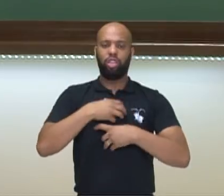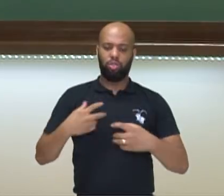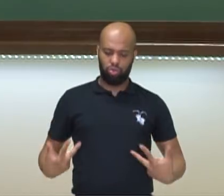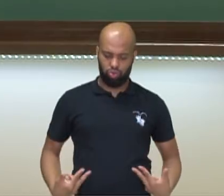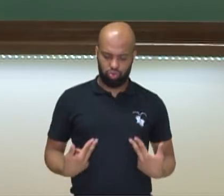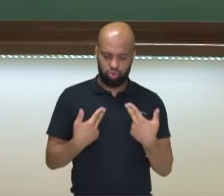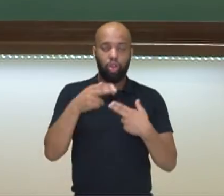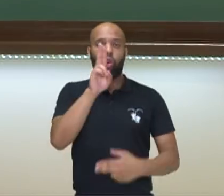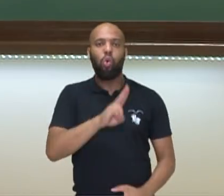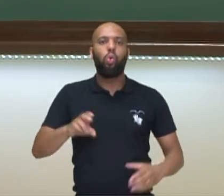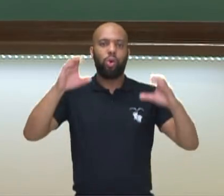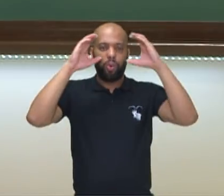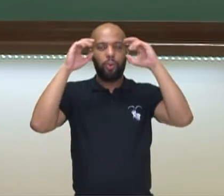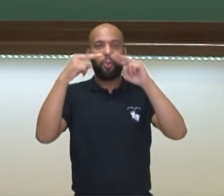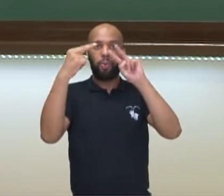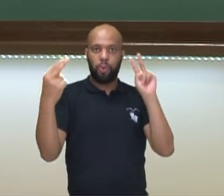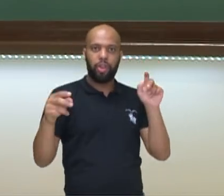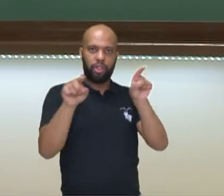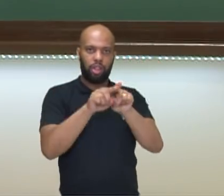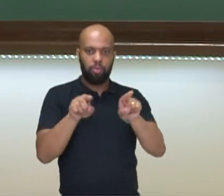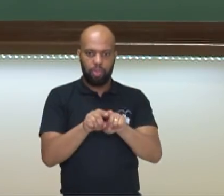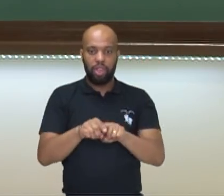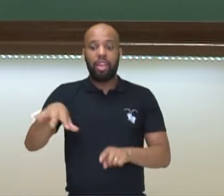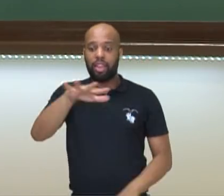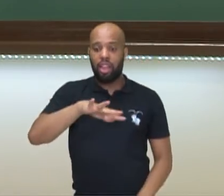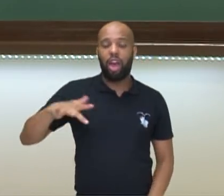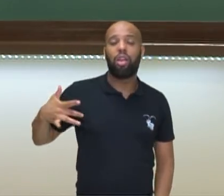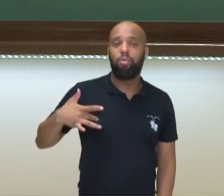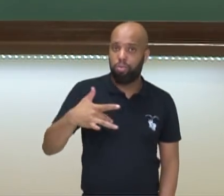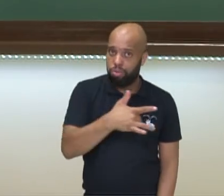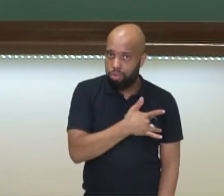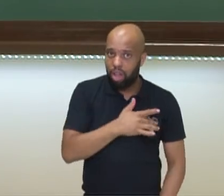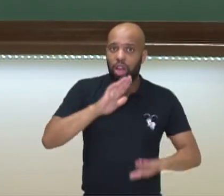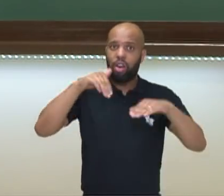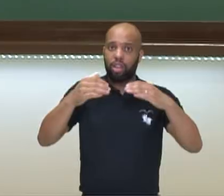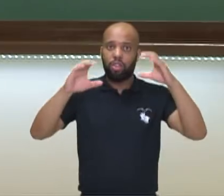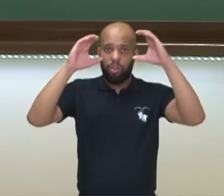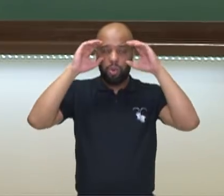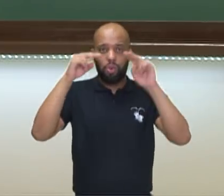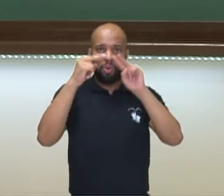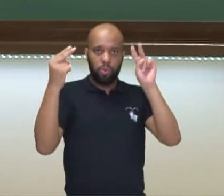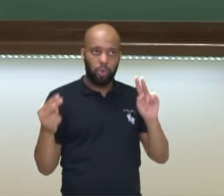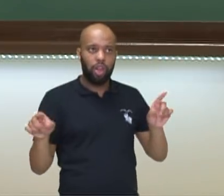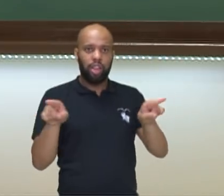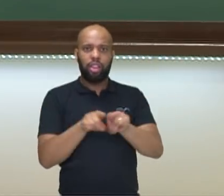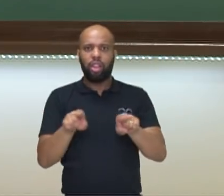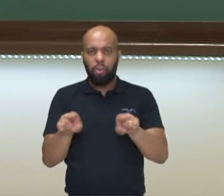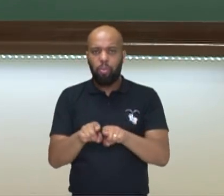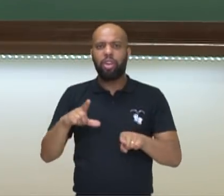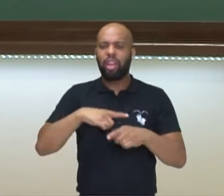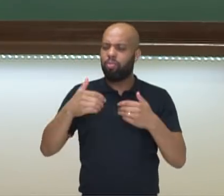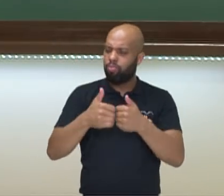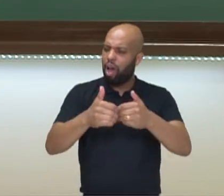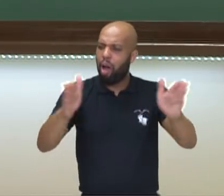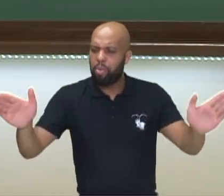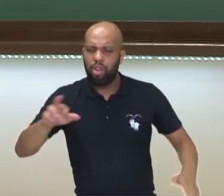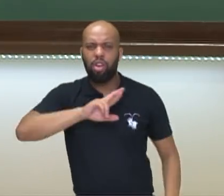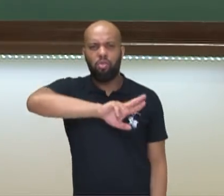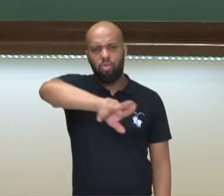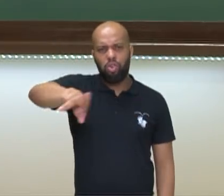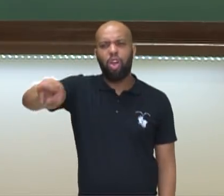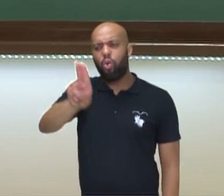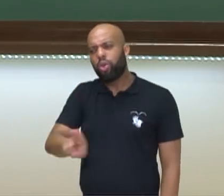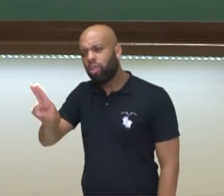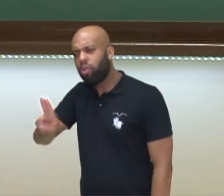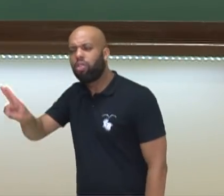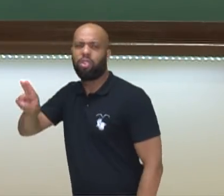através da realidade virtual. Então, no campo da saúde, a realidade virtual tem aberto assim um leque de usos